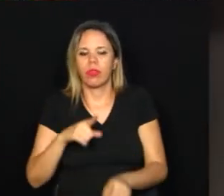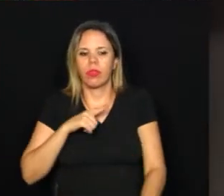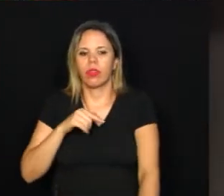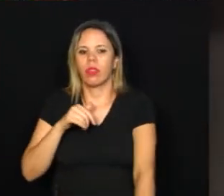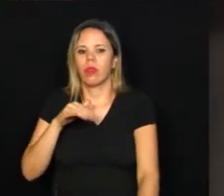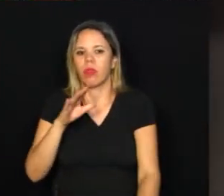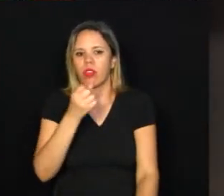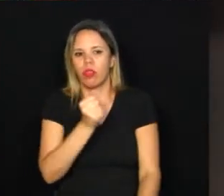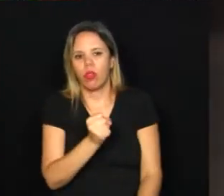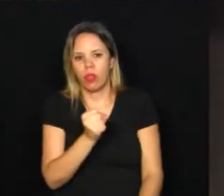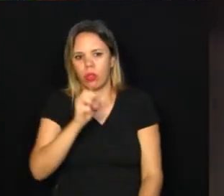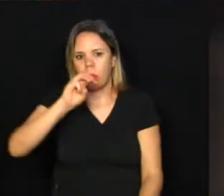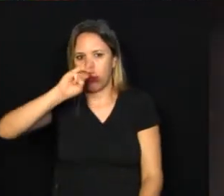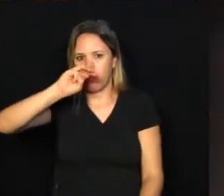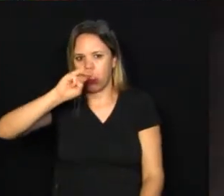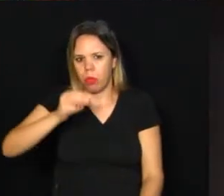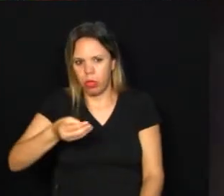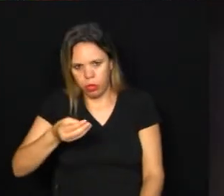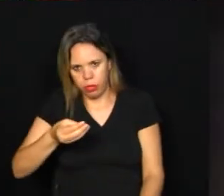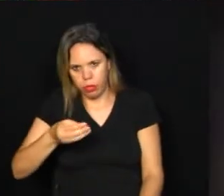mais